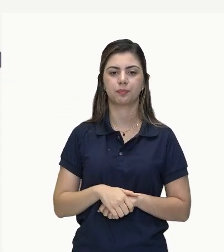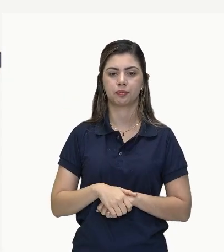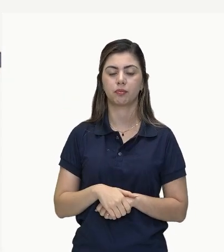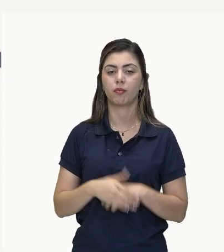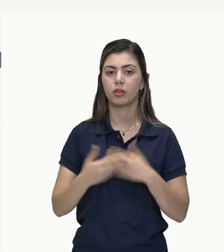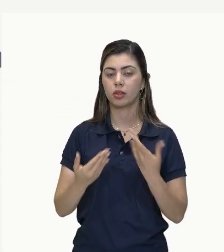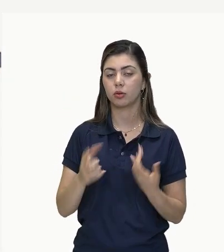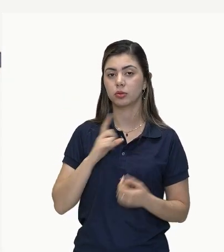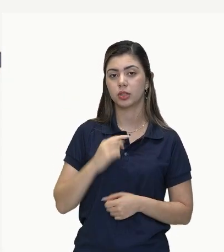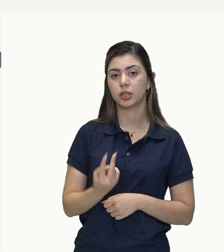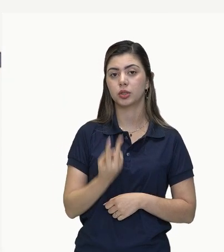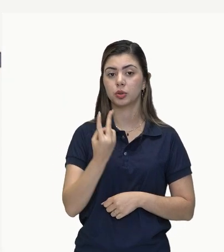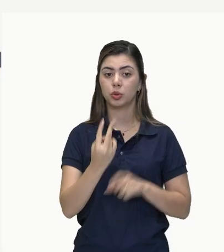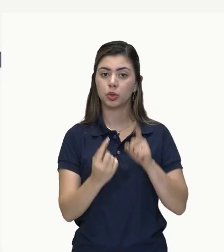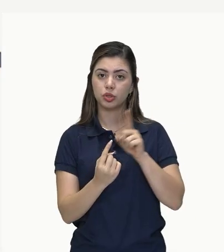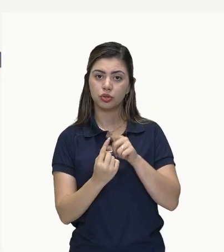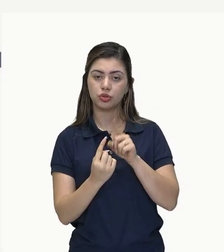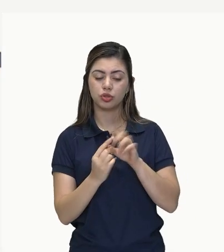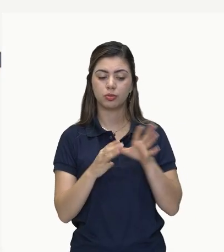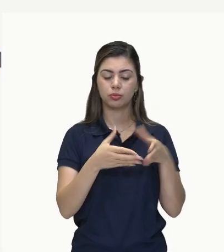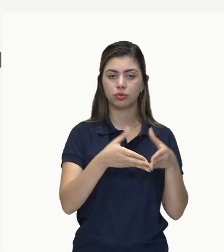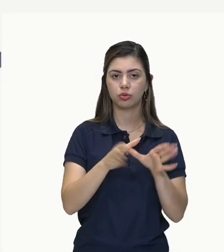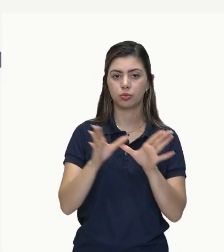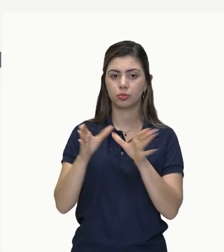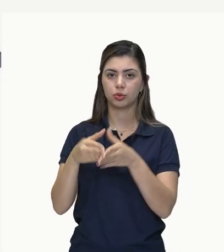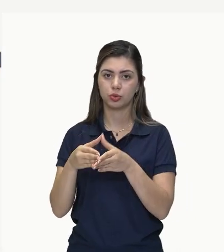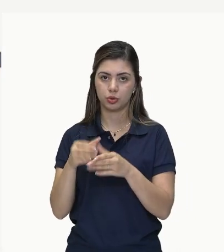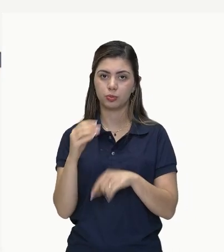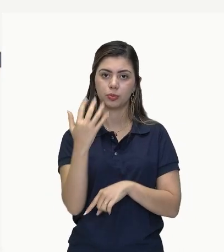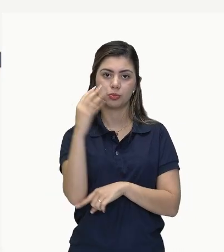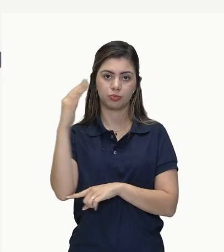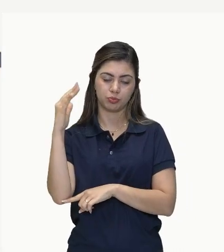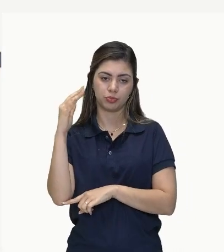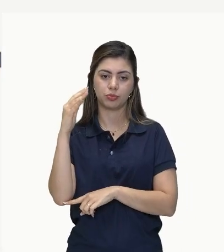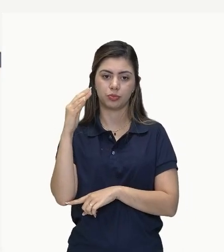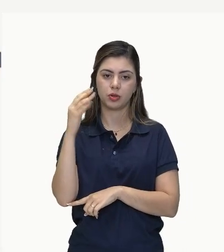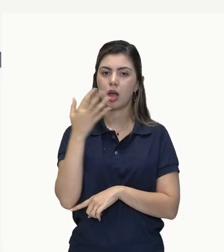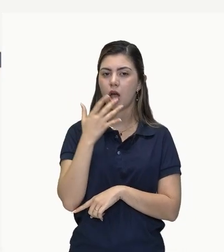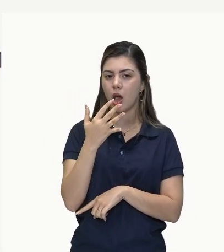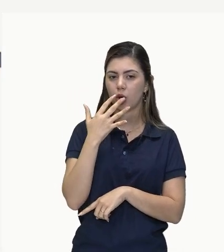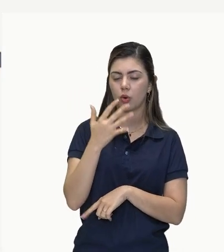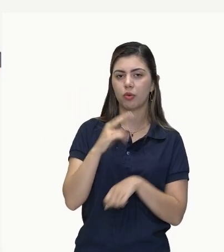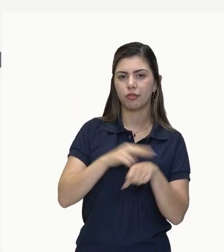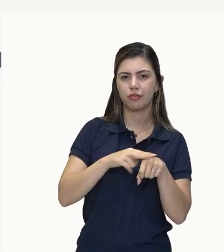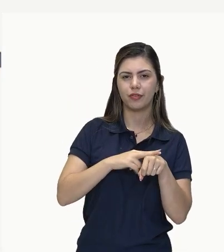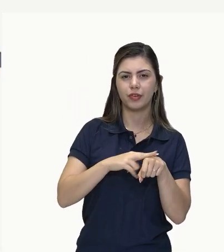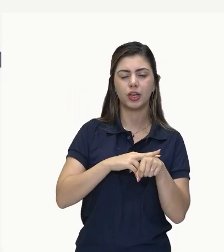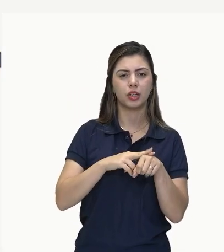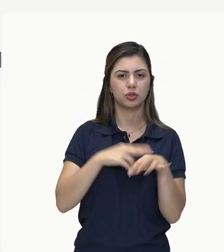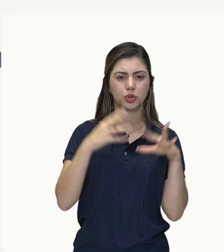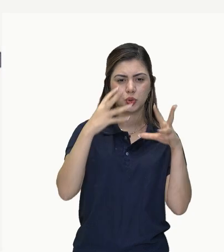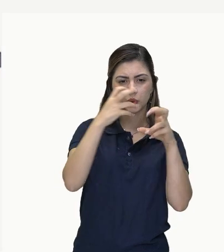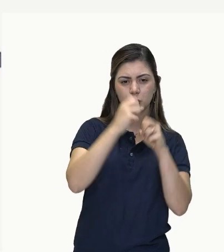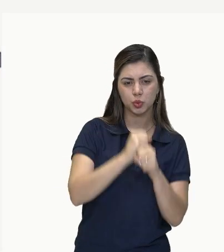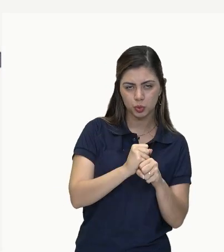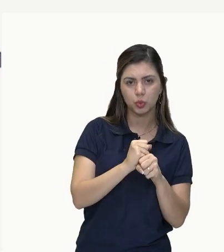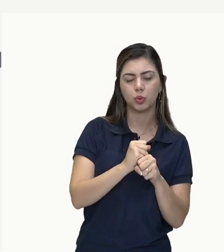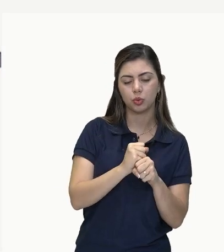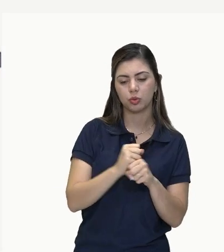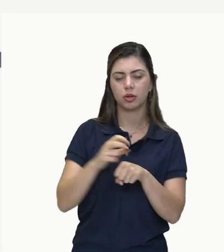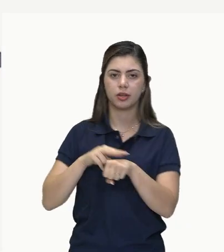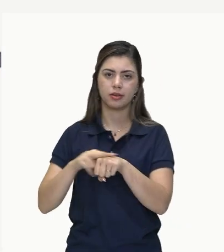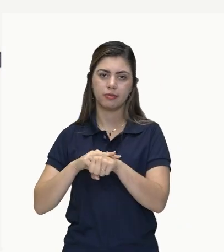duas populações, né? Aqui a gente observa duas populações diferenciadas pelas cores. Uma verde mais escura para diferenciar da verde